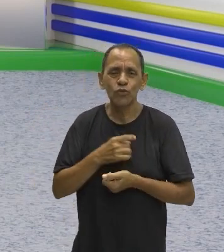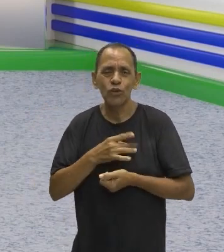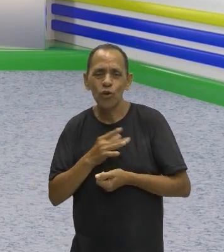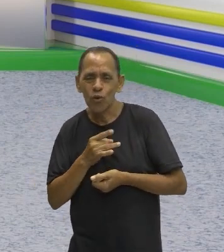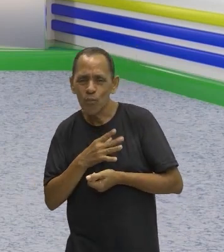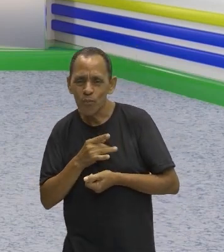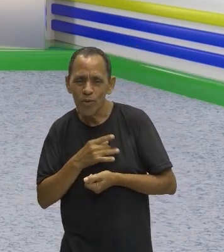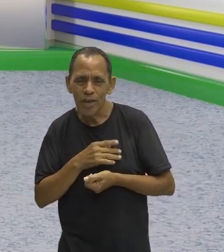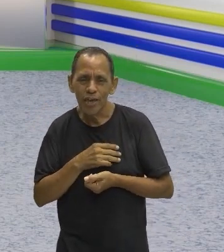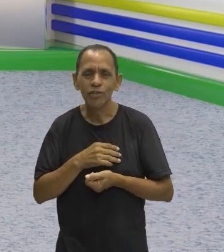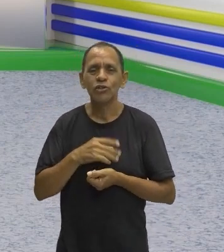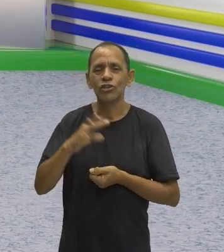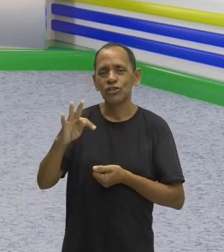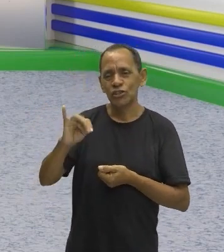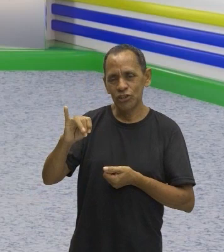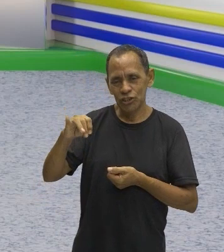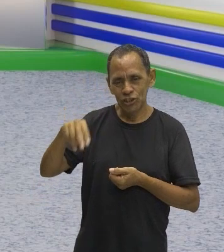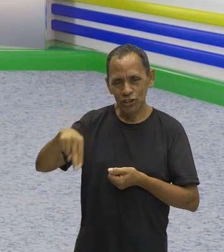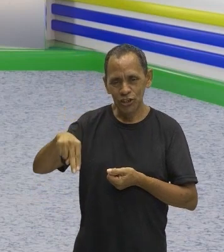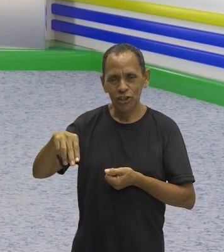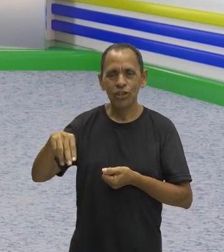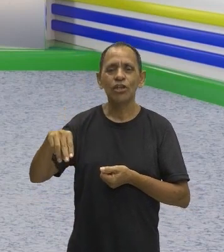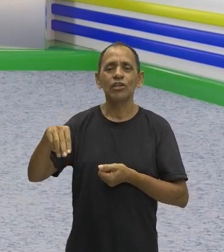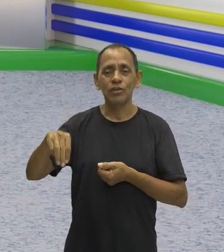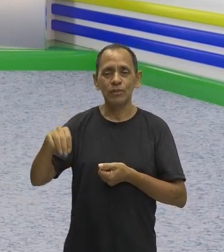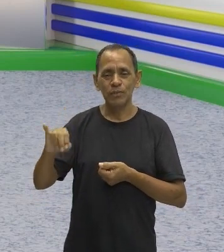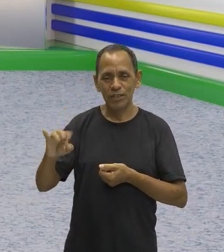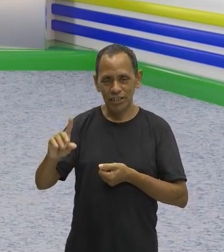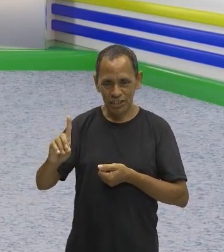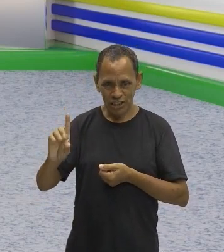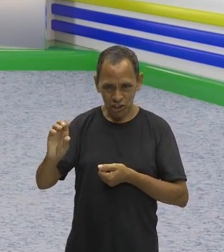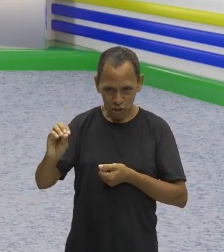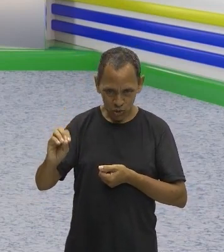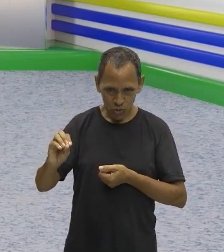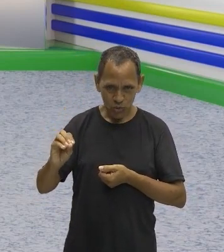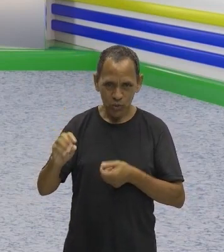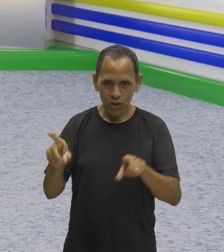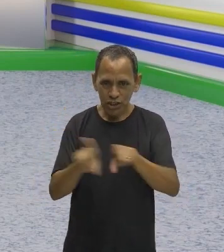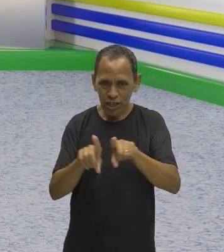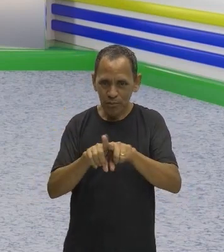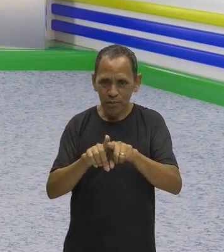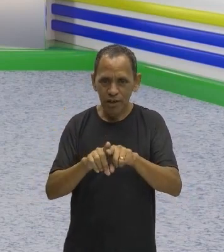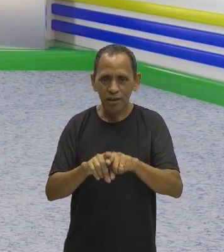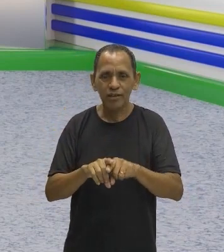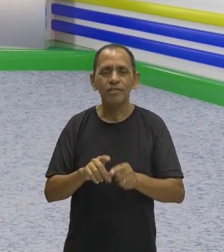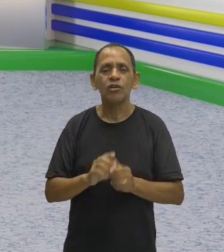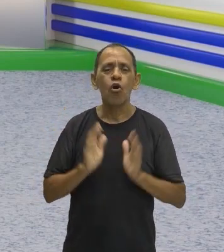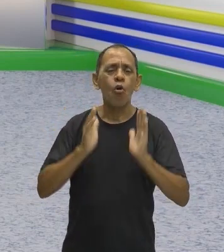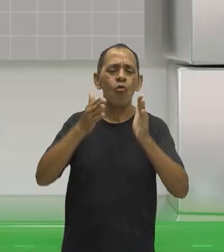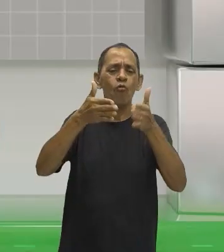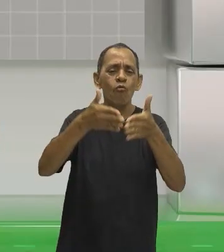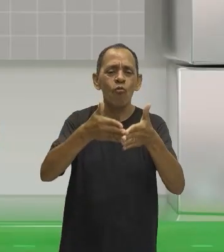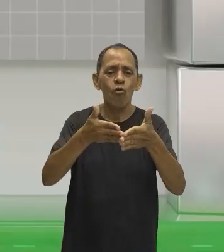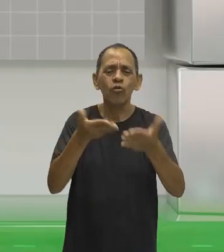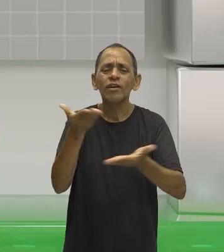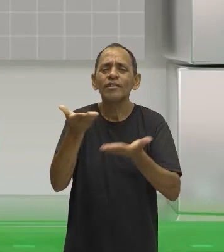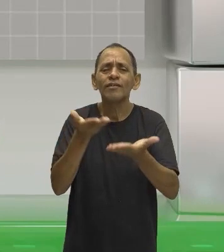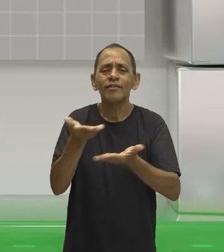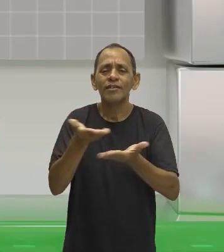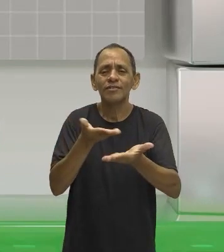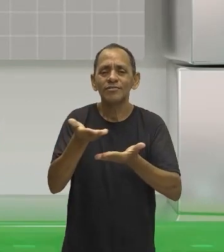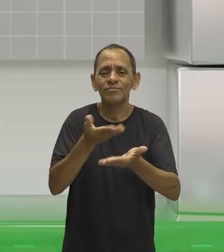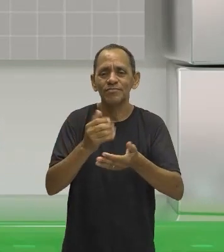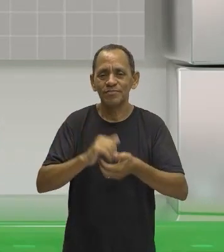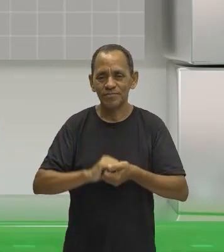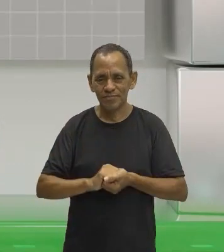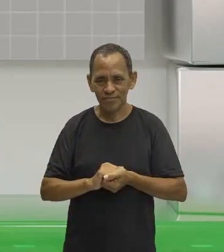interatividade. Sim. E qual é a ênfase do ensino presencial com mediação tecnológica? É a interatividade, não é? Então,